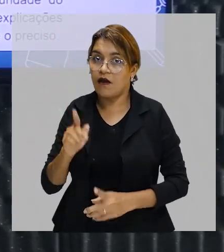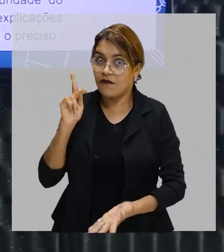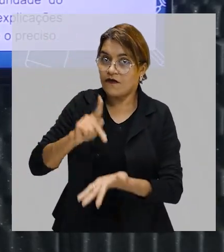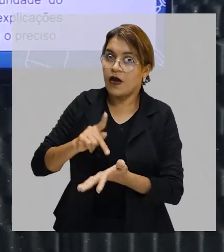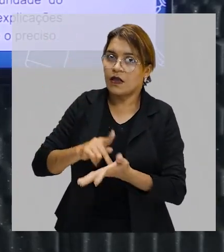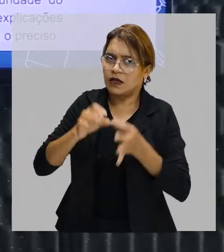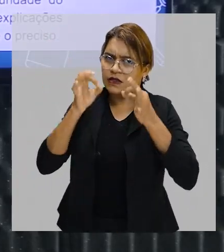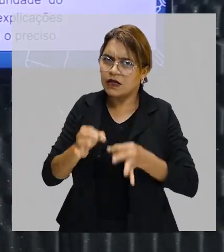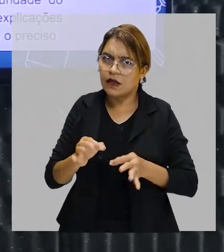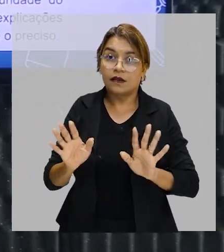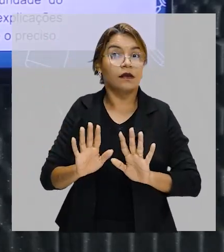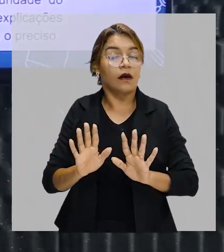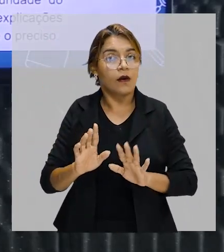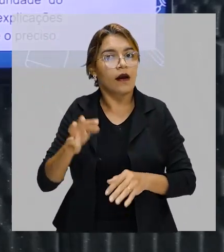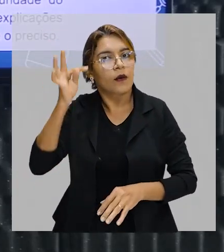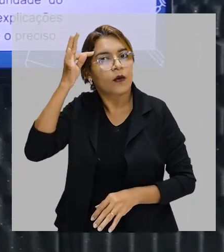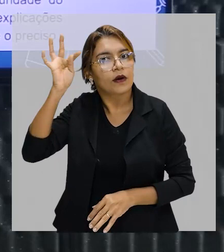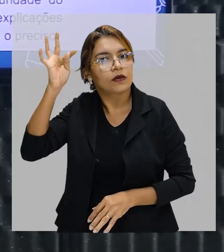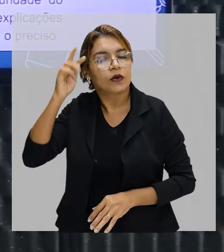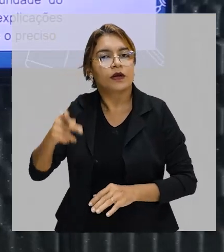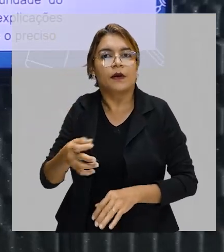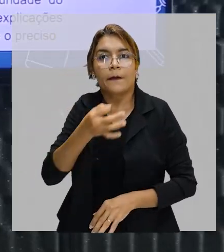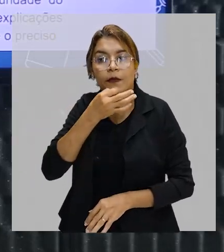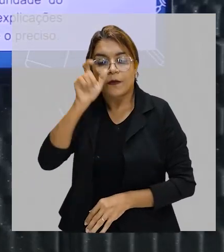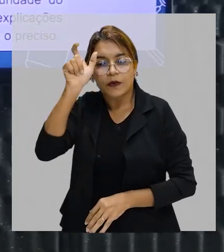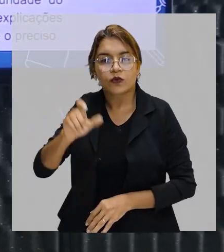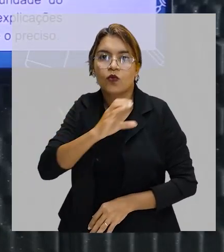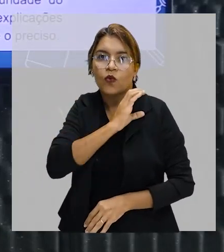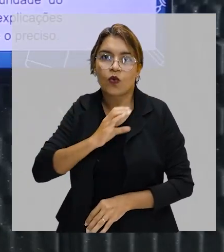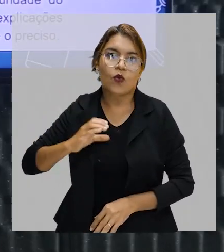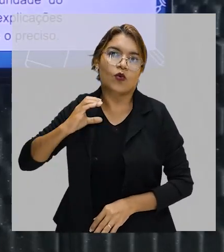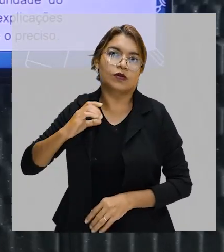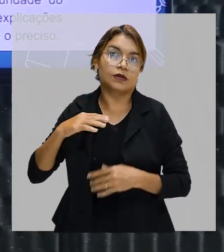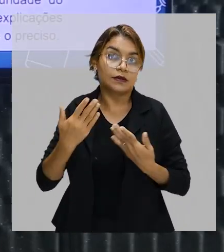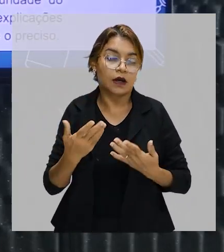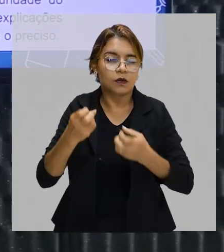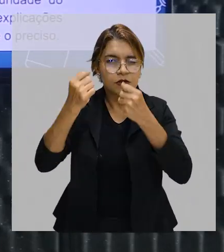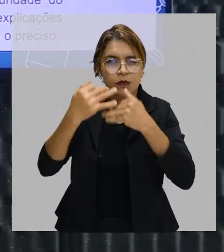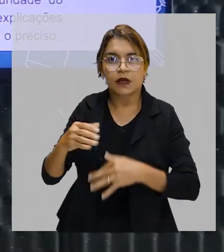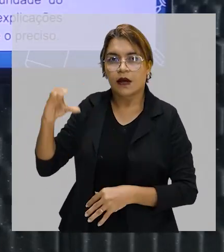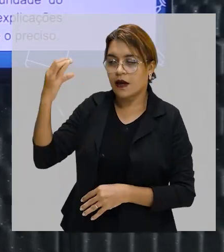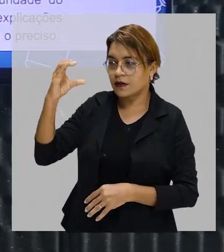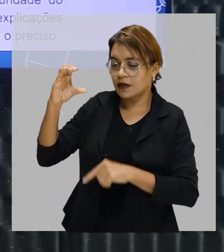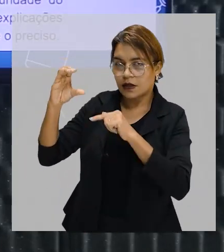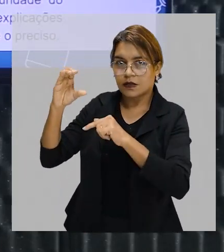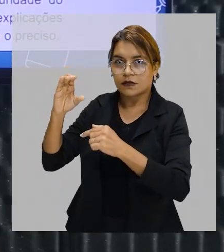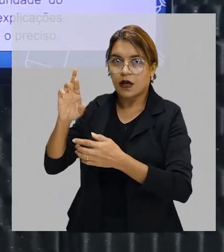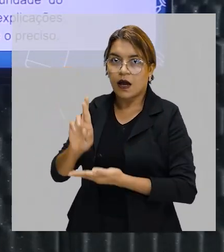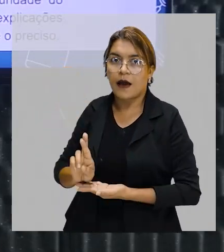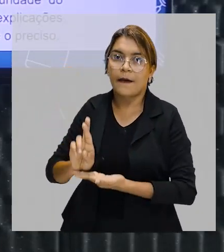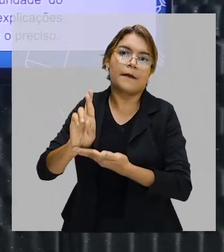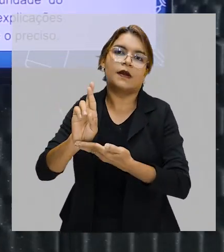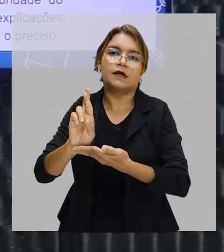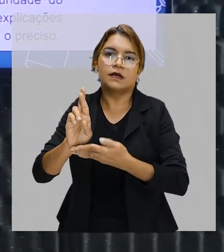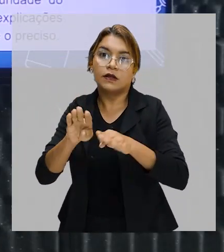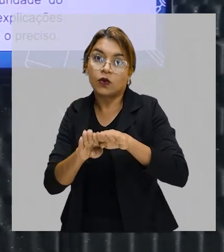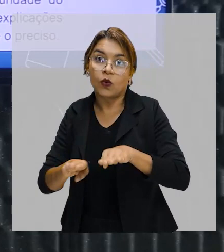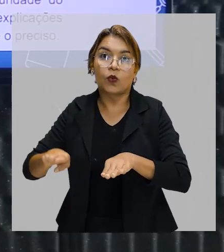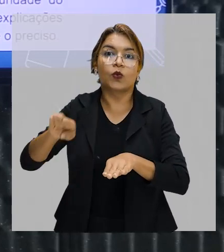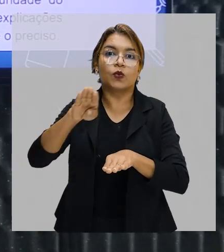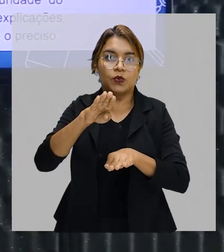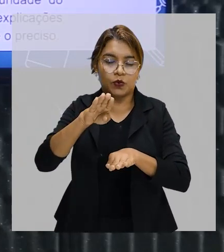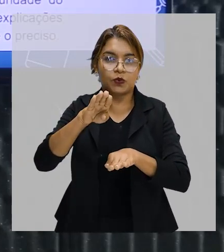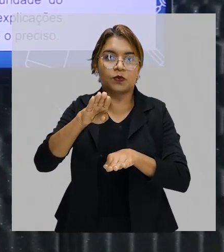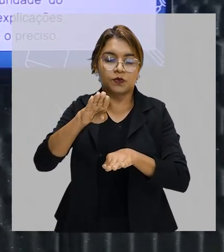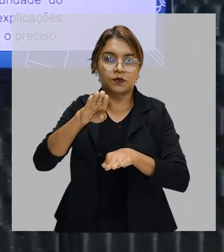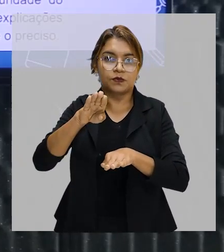tá? Então, para essa teoria do Augusto Comte, a ciência representa o topo da evolução do pensamento.